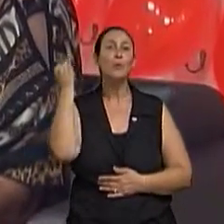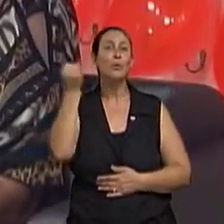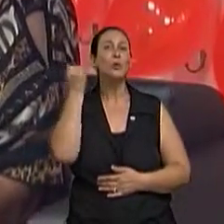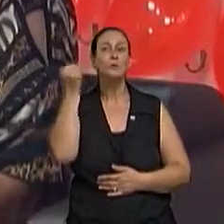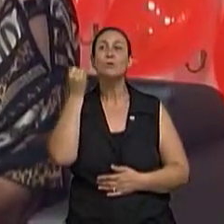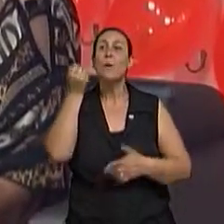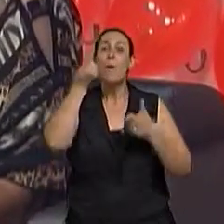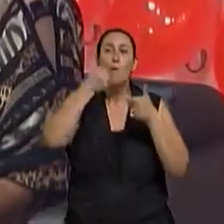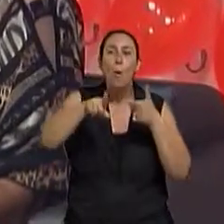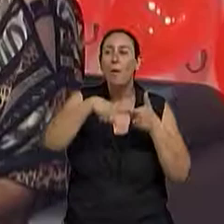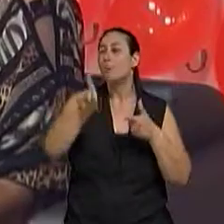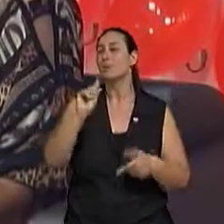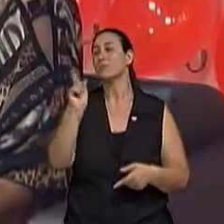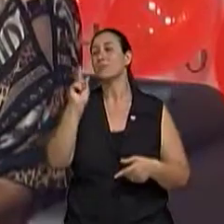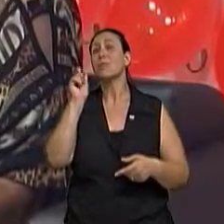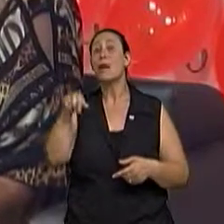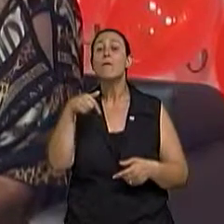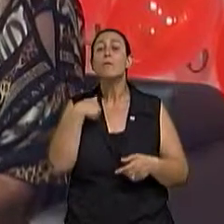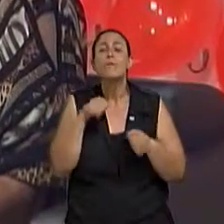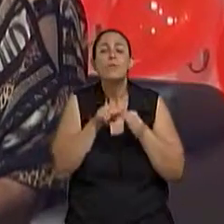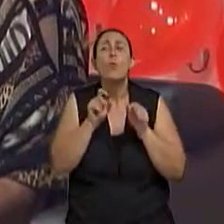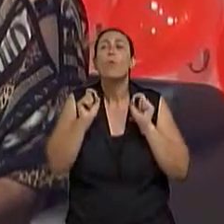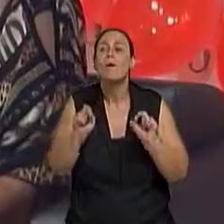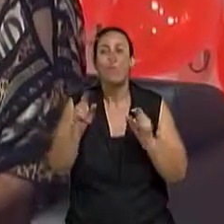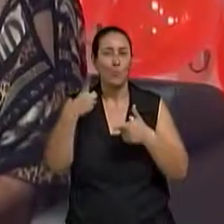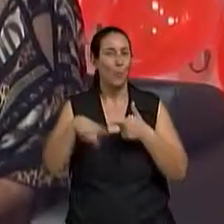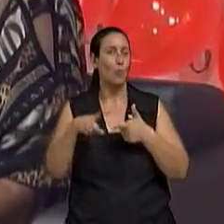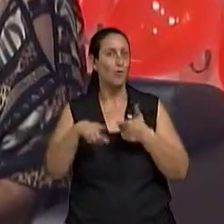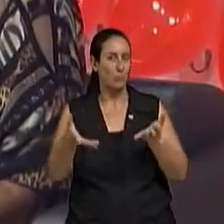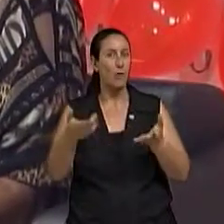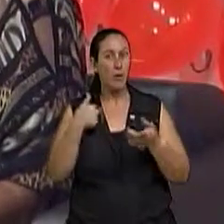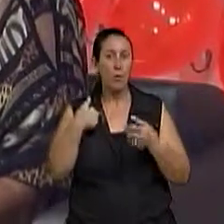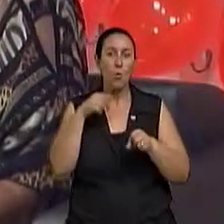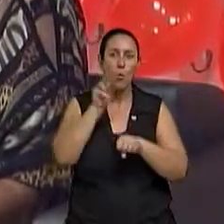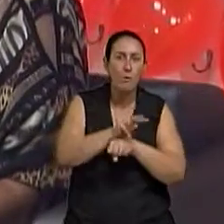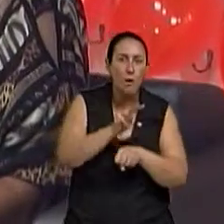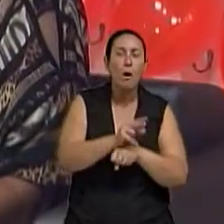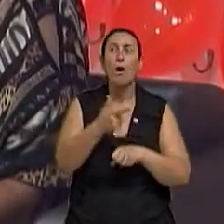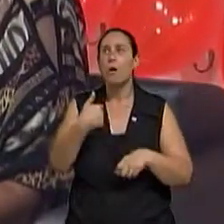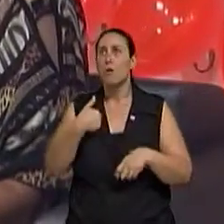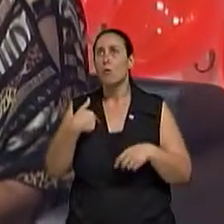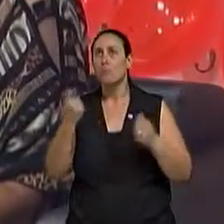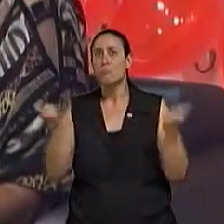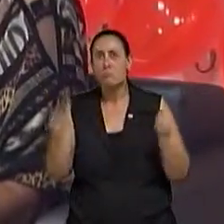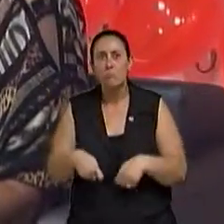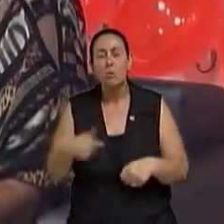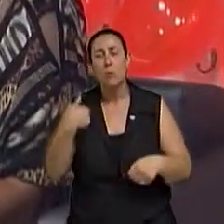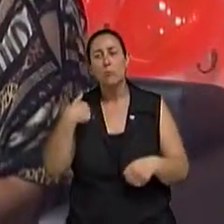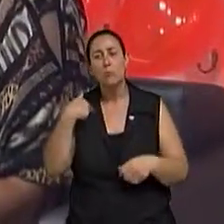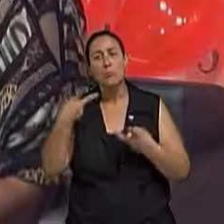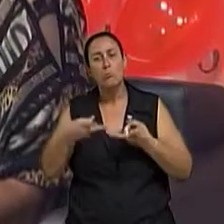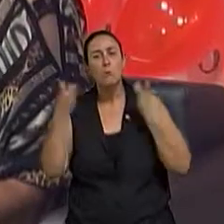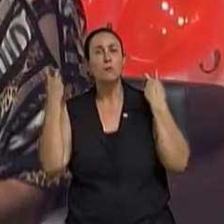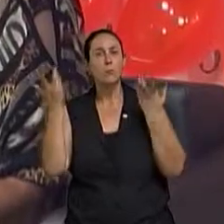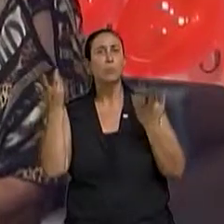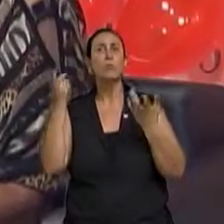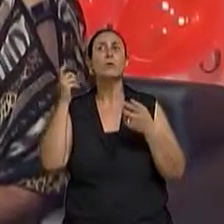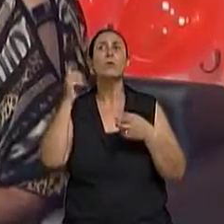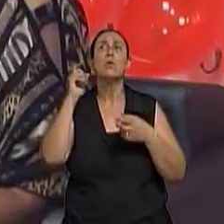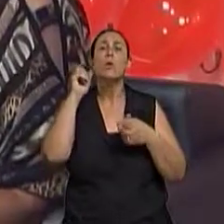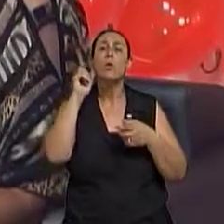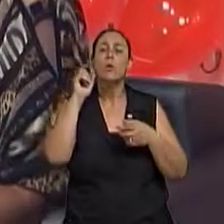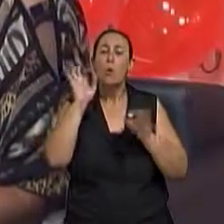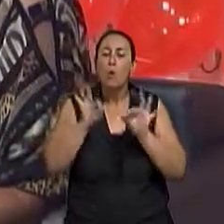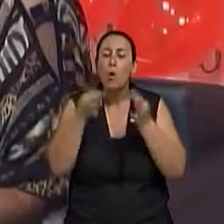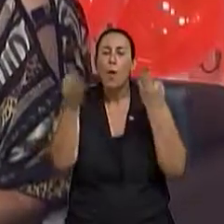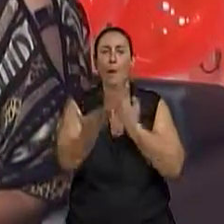ter o problema, é o que eu faço com o problema que eu tenho. Se eu cuidar dele, eu posso realmente fazer com que ele se torne uma